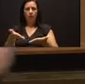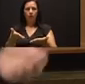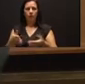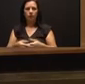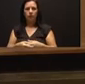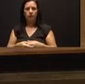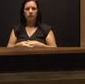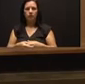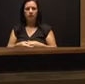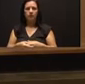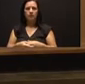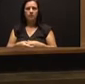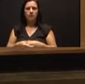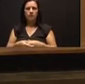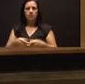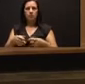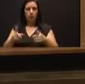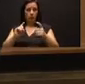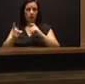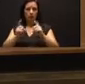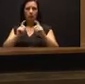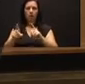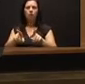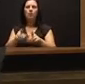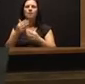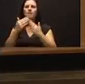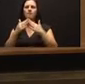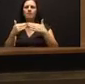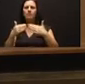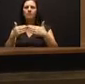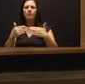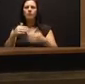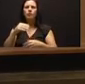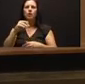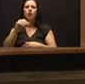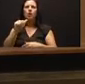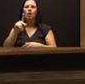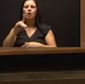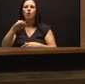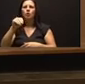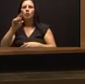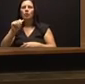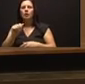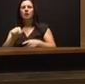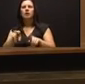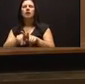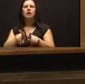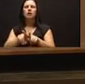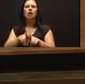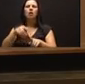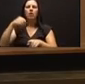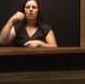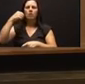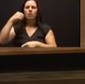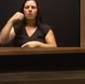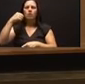na nossa sessão, cobrei uma auditoria do prefeito eleito, para que ele faça uma auditoria, para que